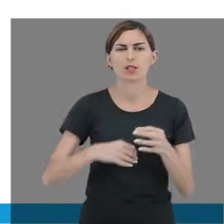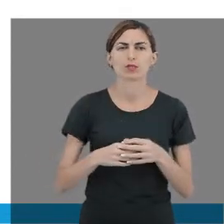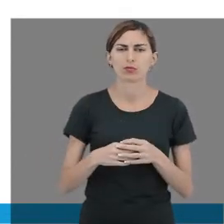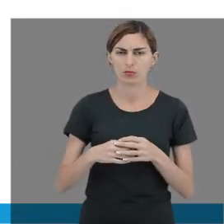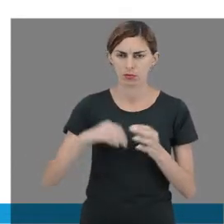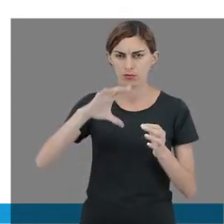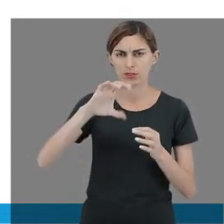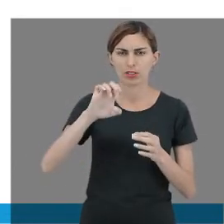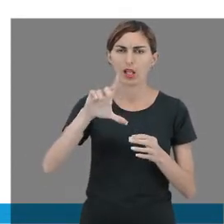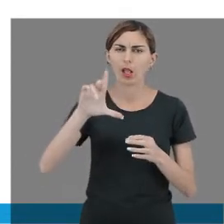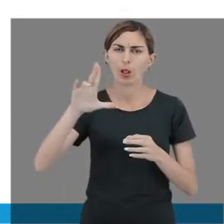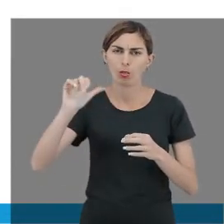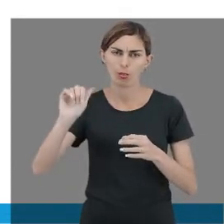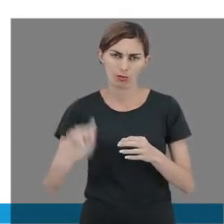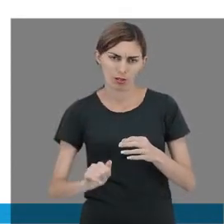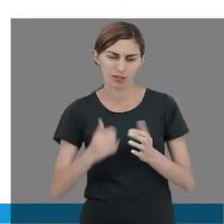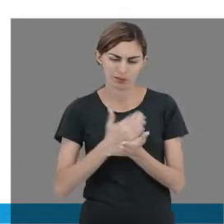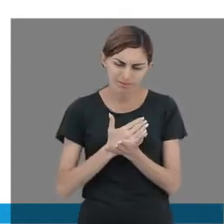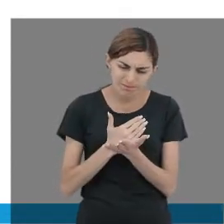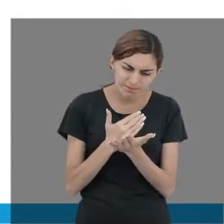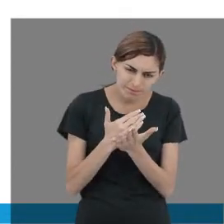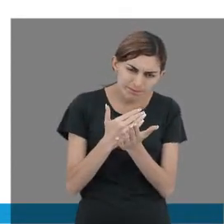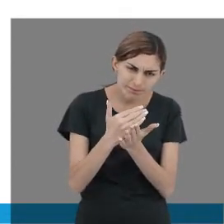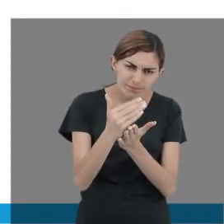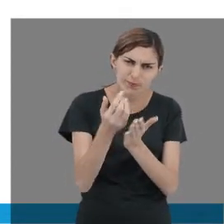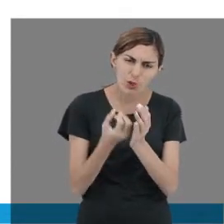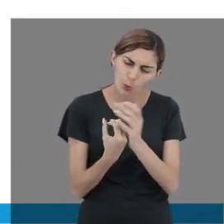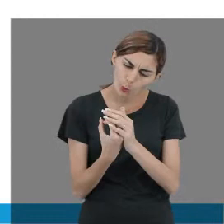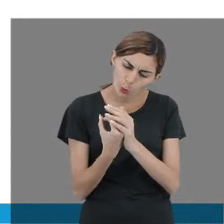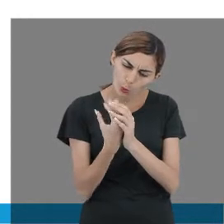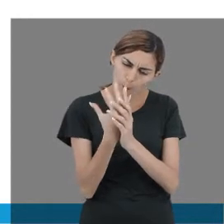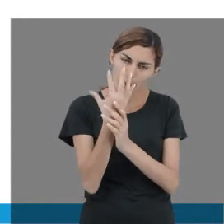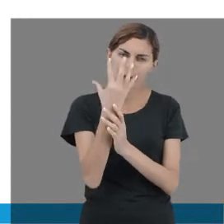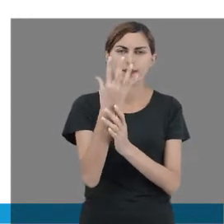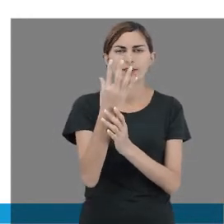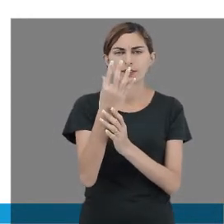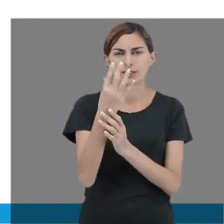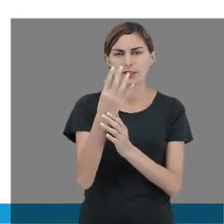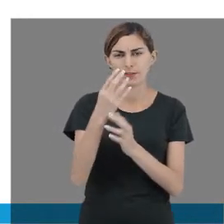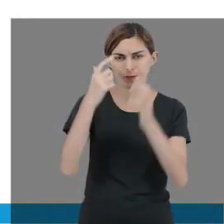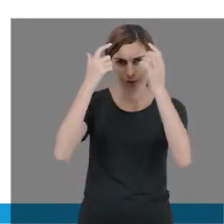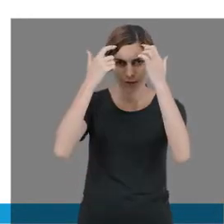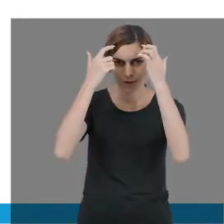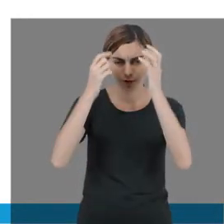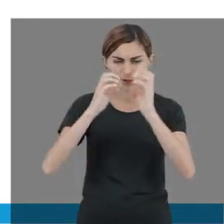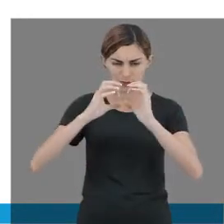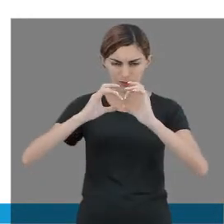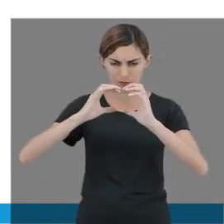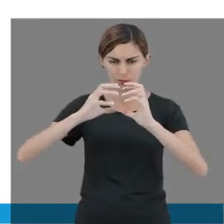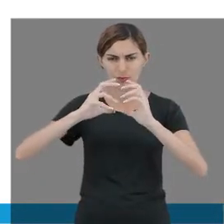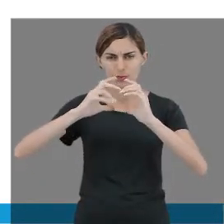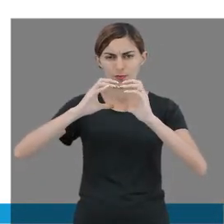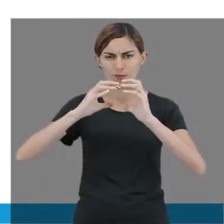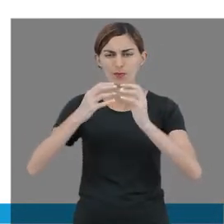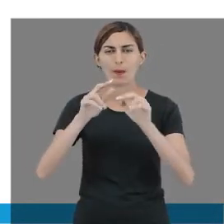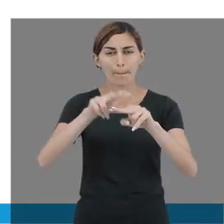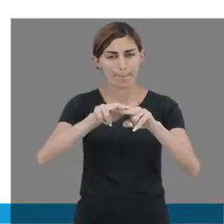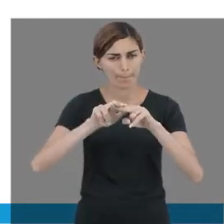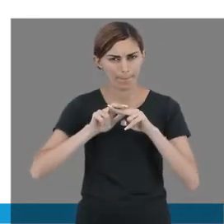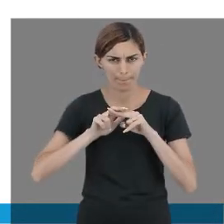está ainda no comecinho, que ainda vai migrar para formar o cérebro. Então, por isso que existe uma